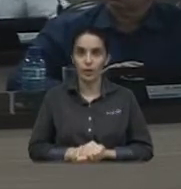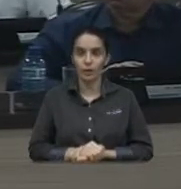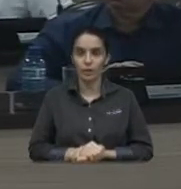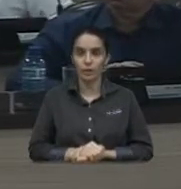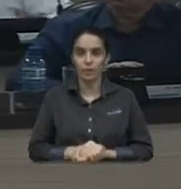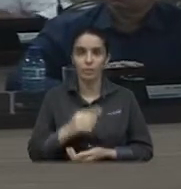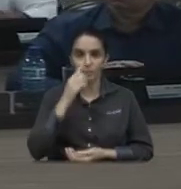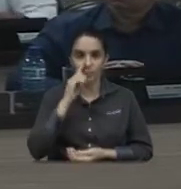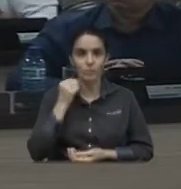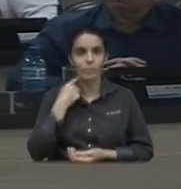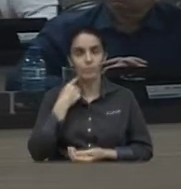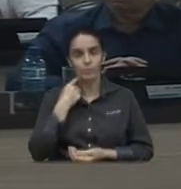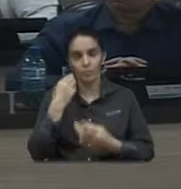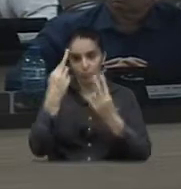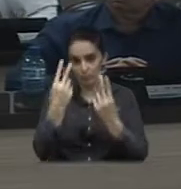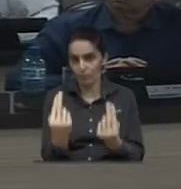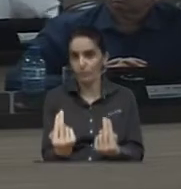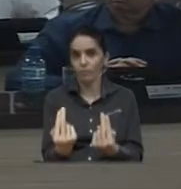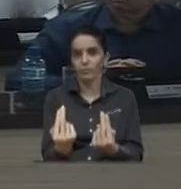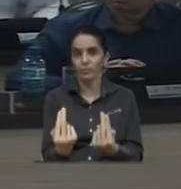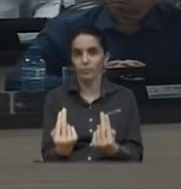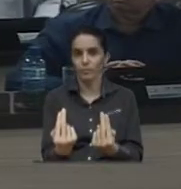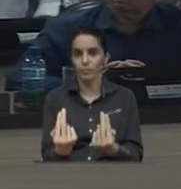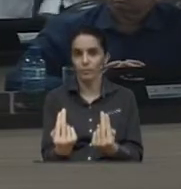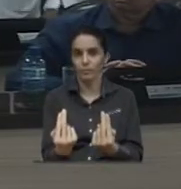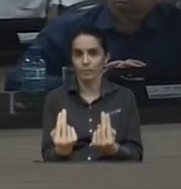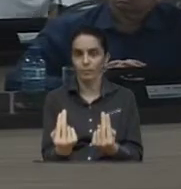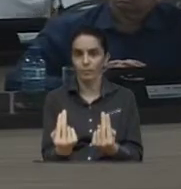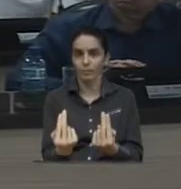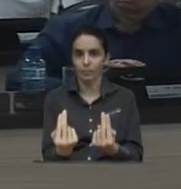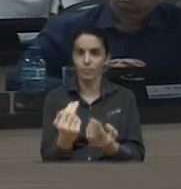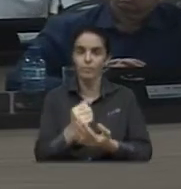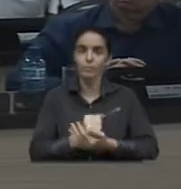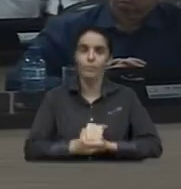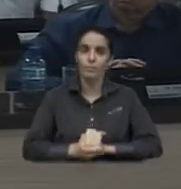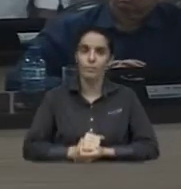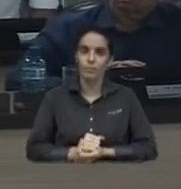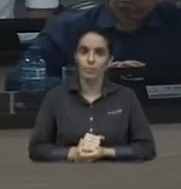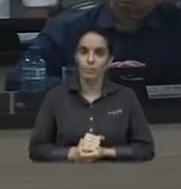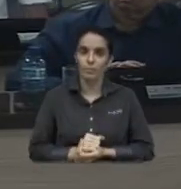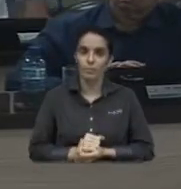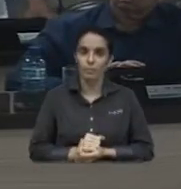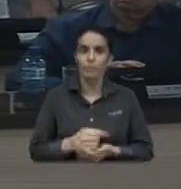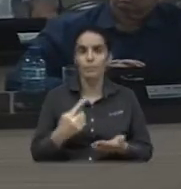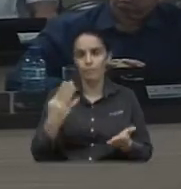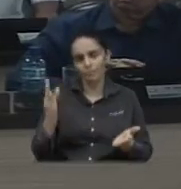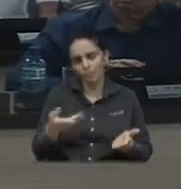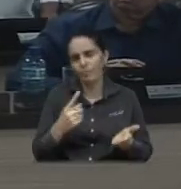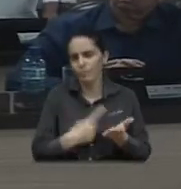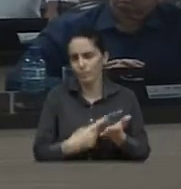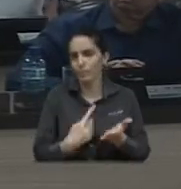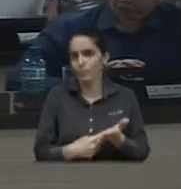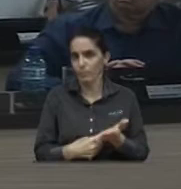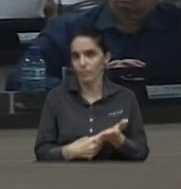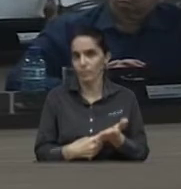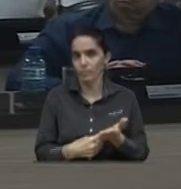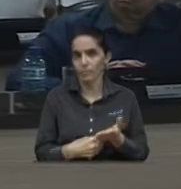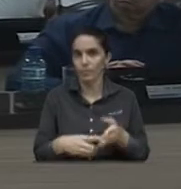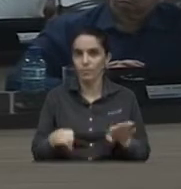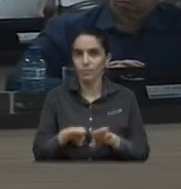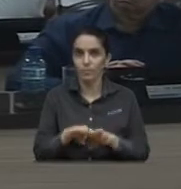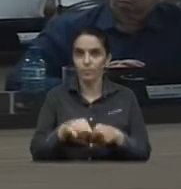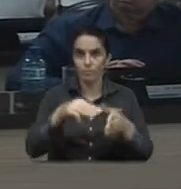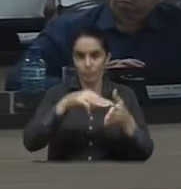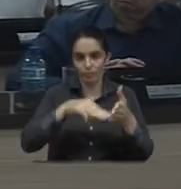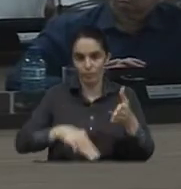Vereador Pastor Newton, pela mesma forma, eu digo que já foi combinado aqui, inclusive quando nós fomos ler a moção, para